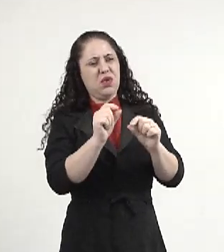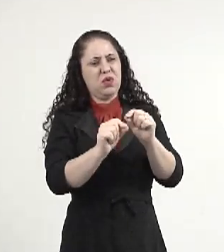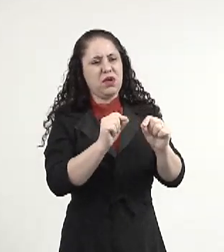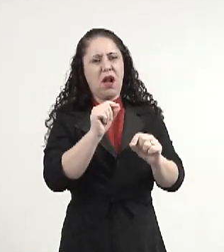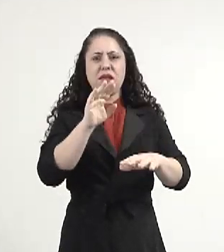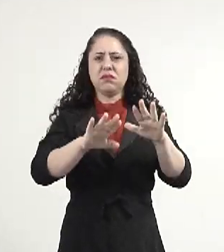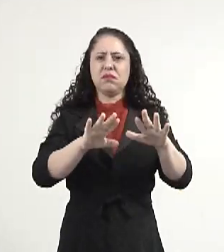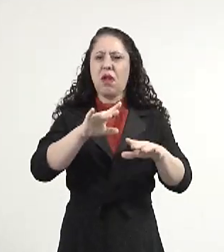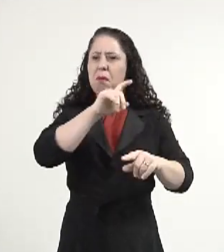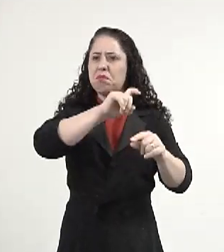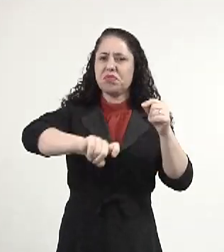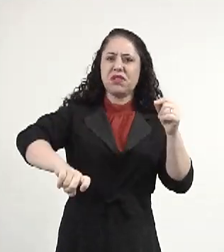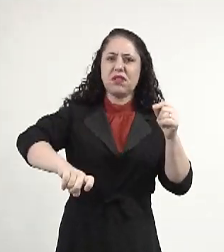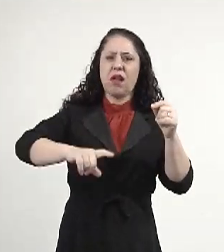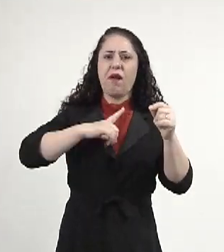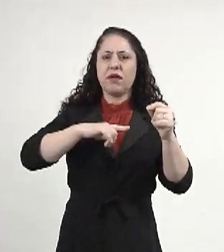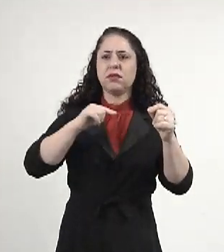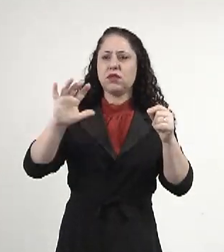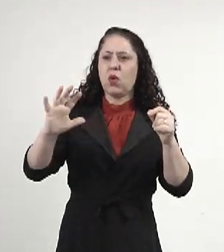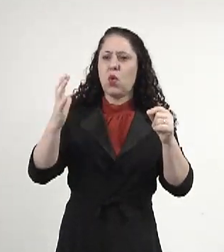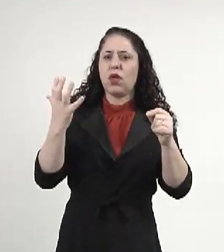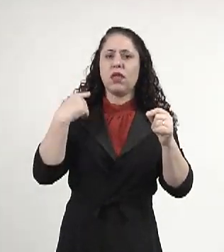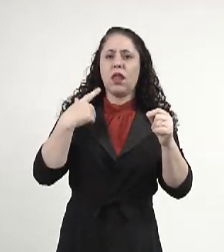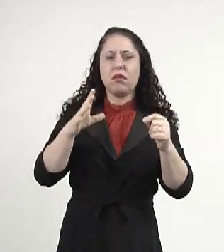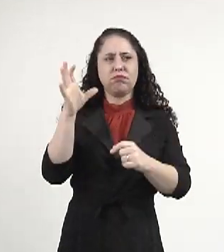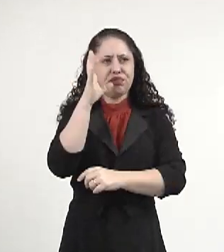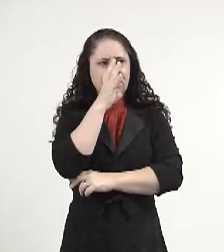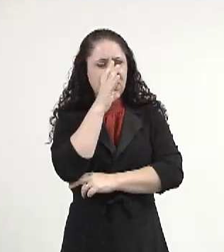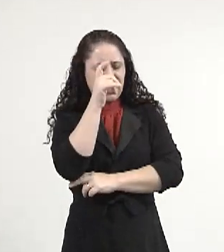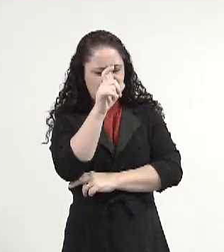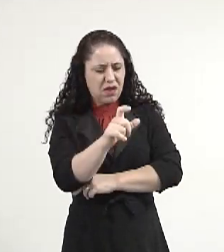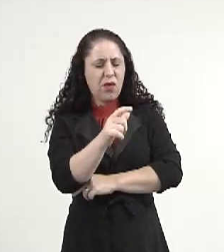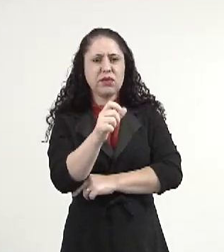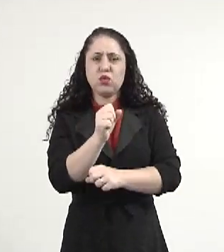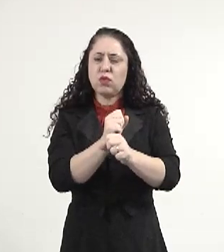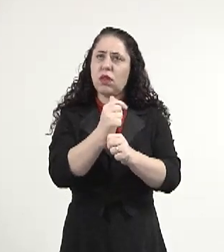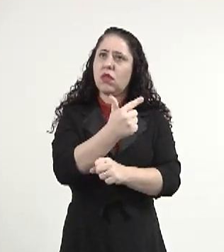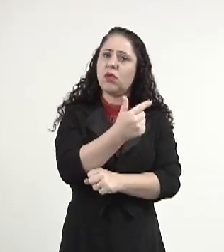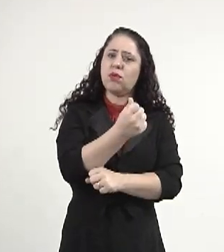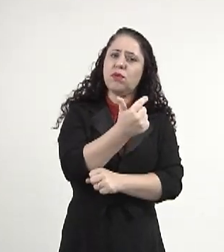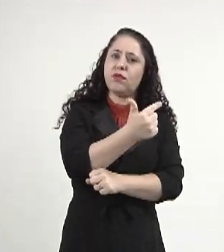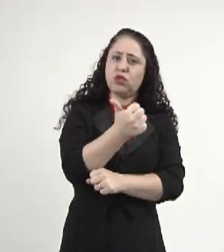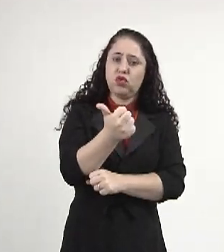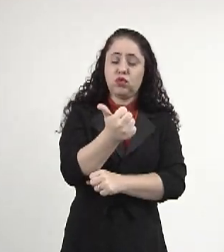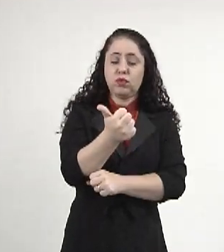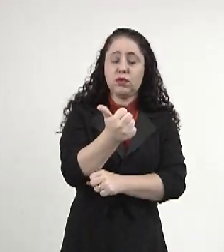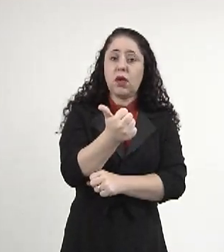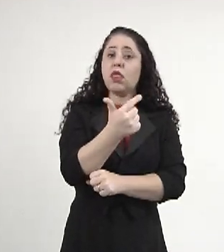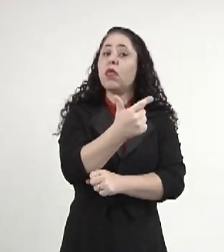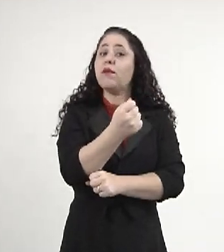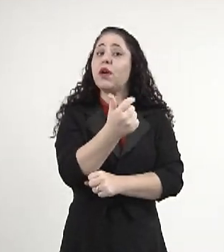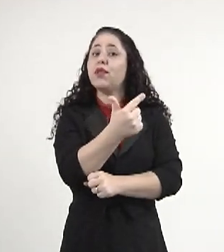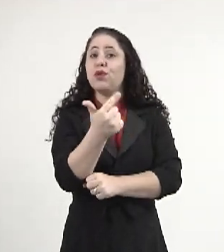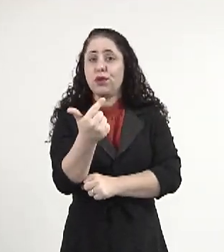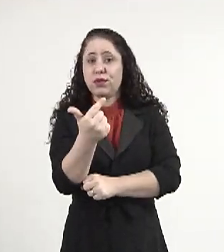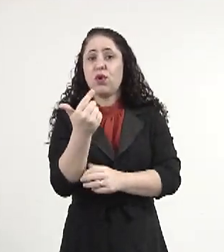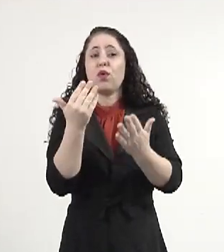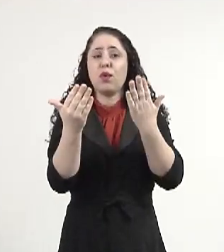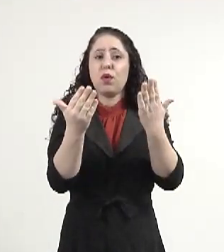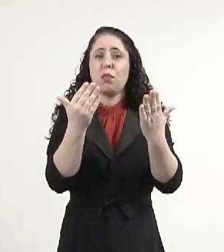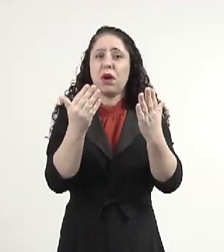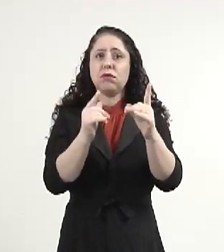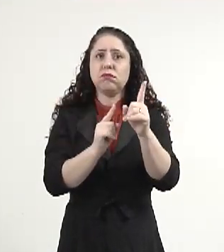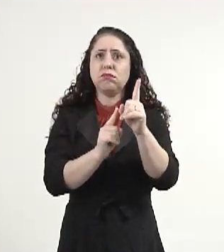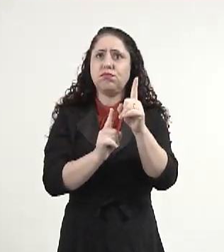nos casos de estupro de vulneráveis que estávamos observando nos anos de 2021 e 2022 para